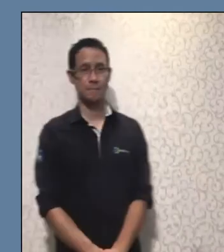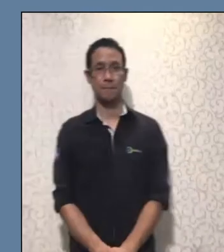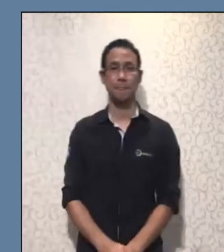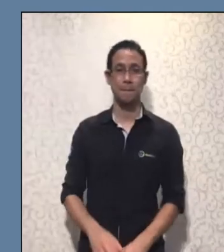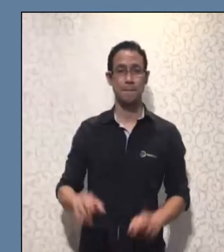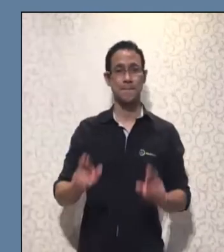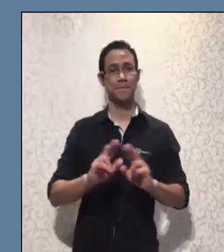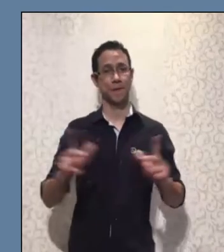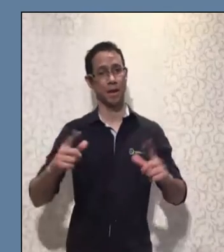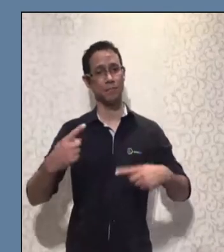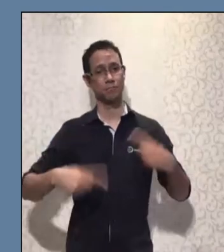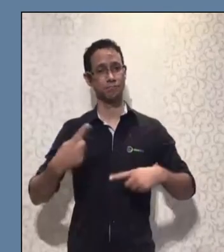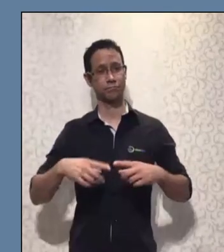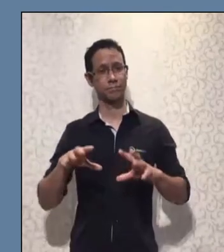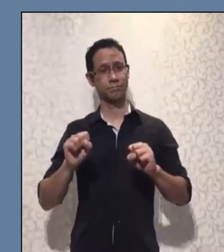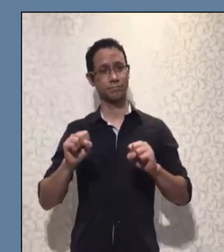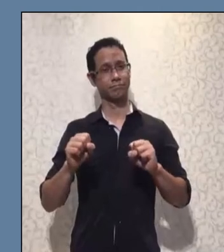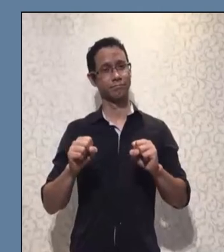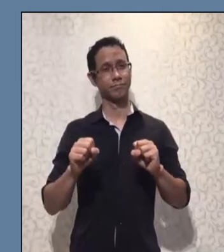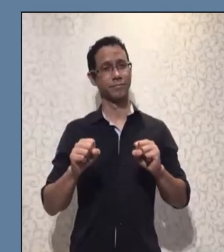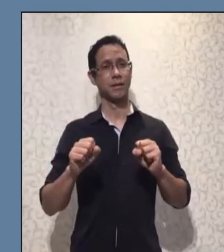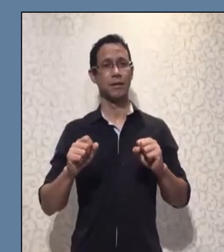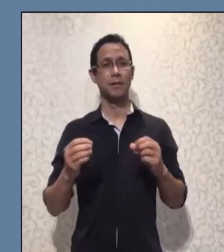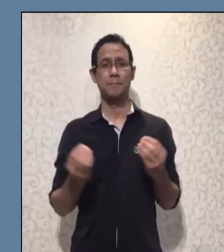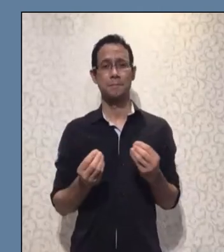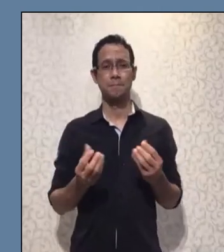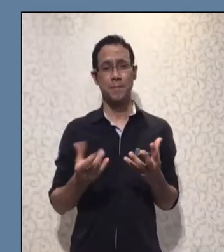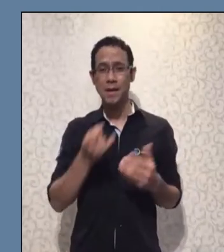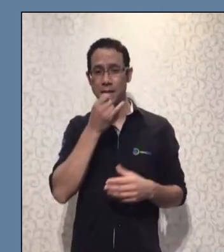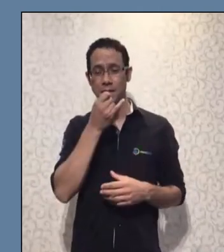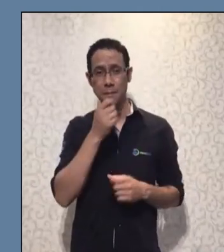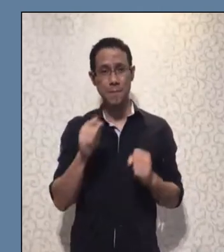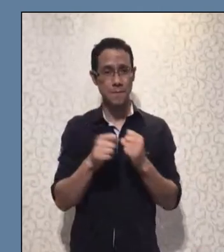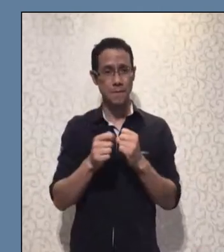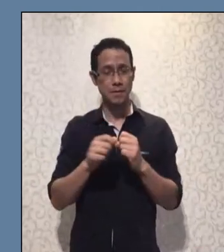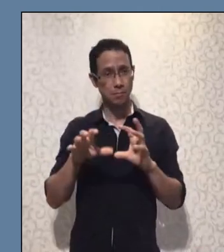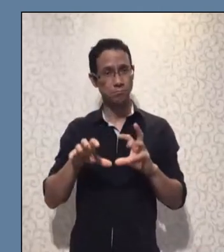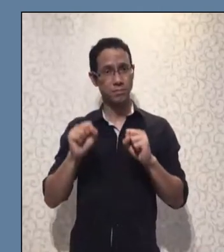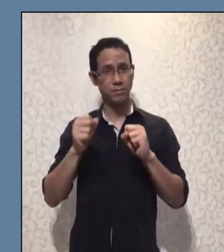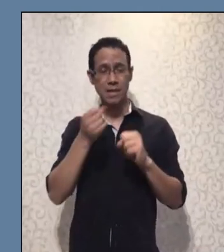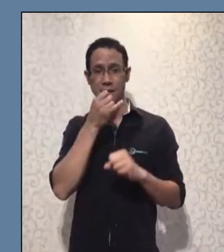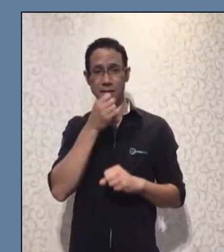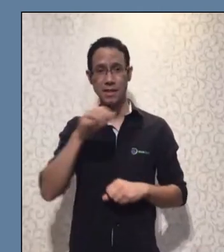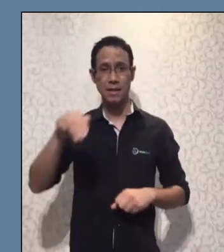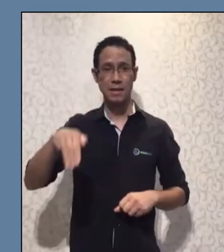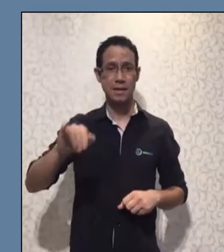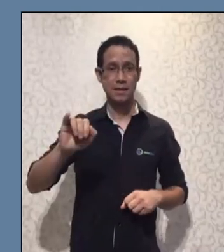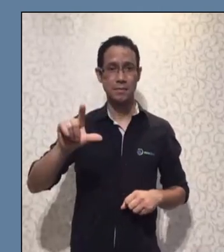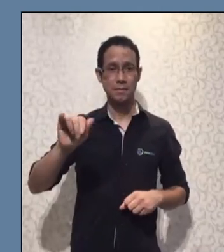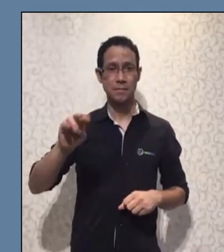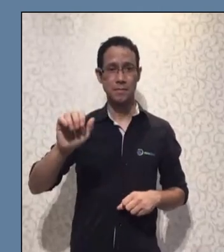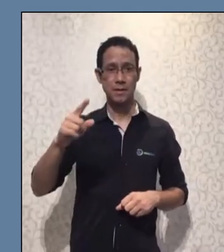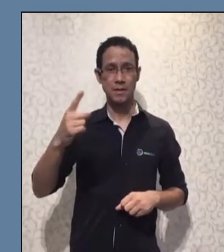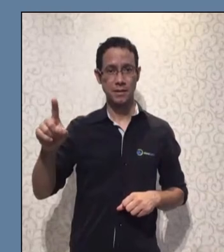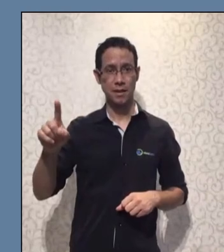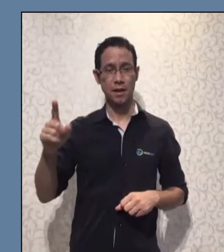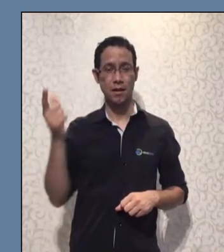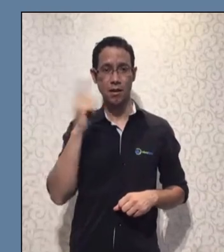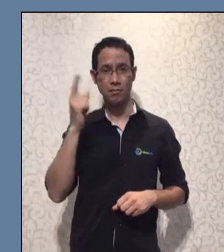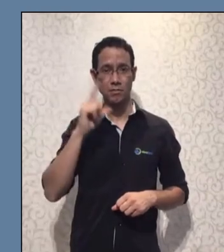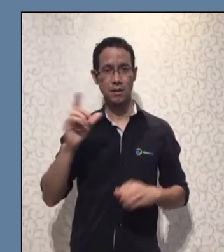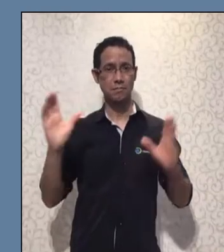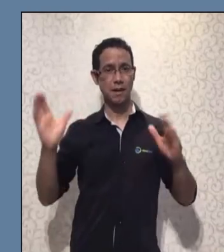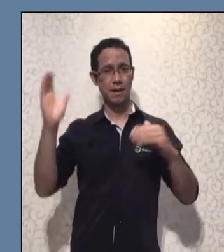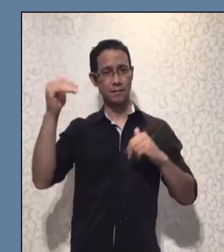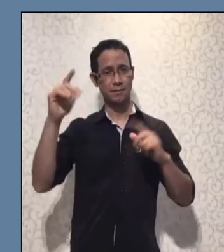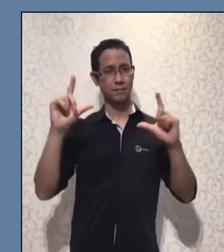atrai. Eu me lembro que quando nós fizemos a aquisição da coleção Militão Augusto de Azevedo, com os retratos, né, milhares